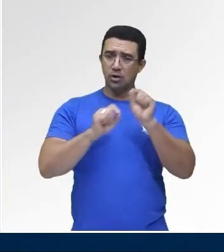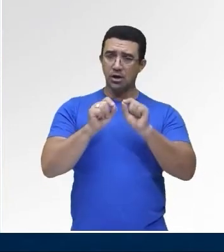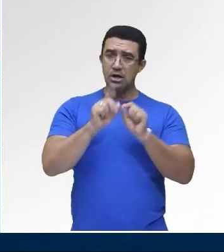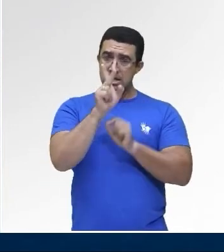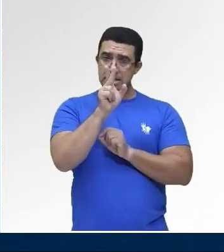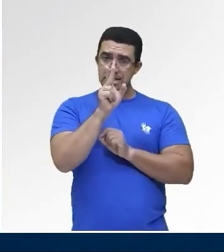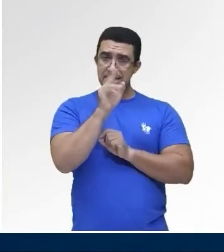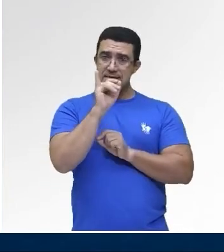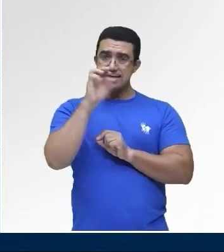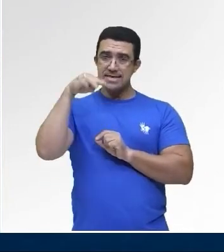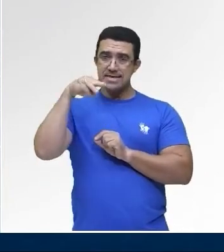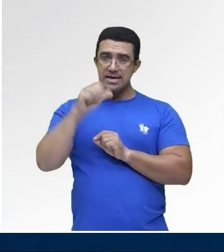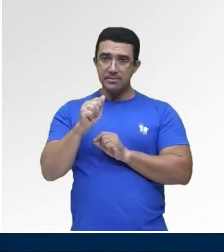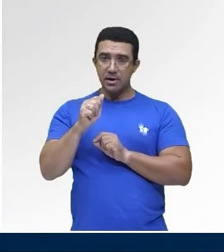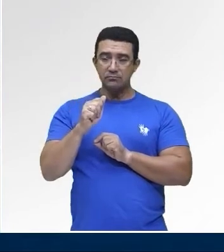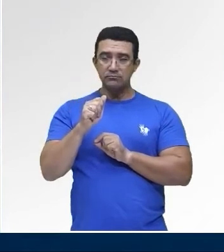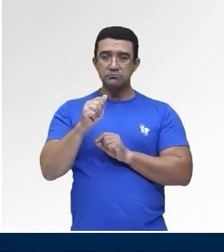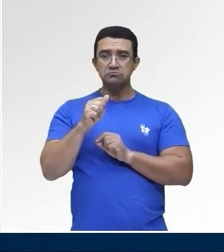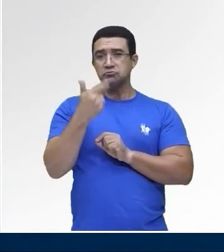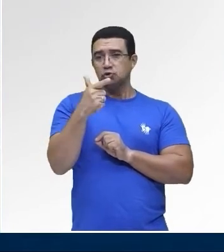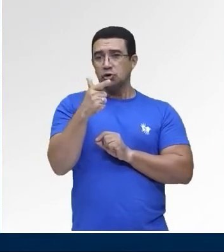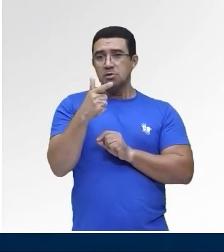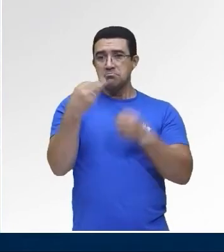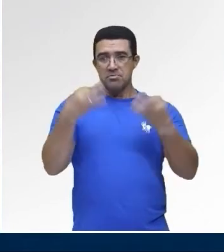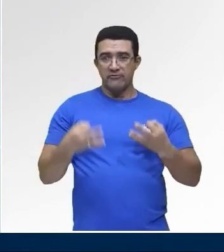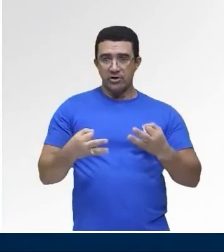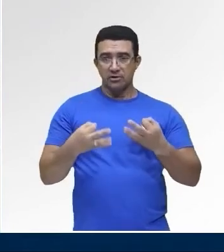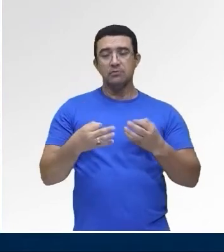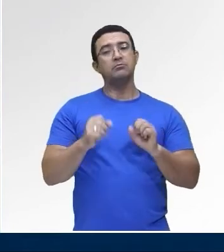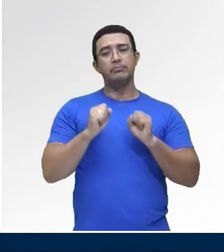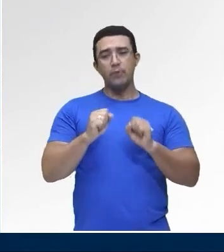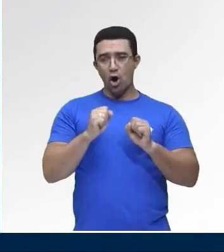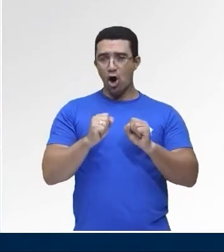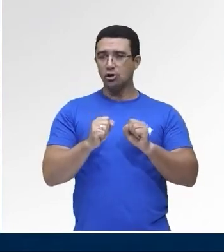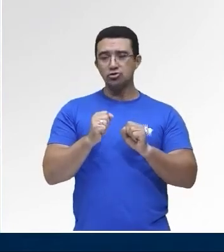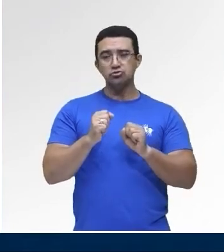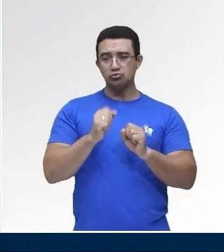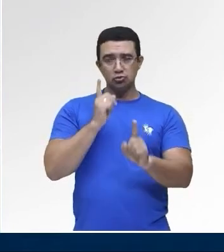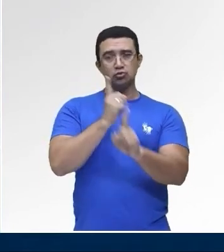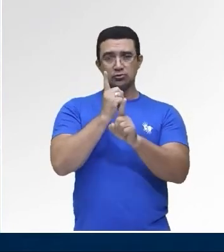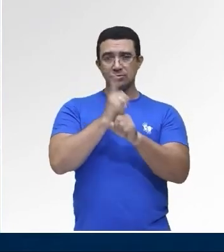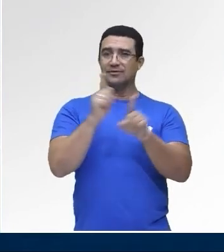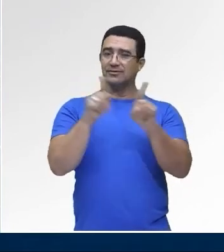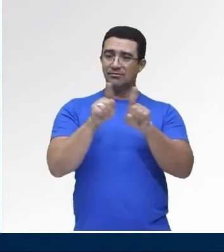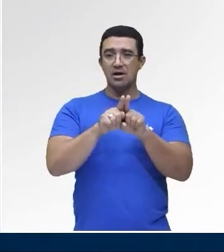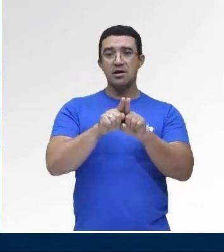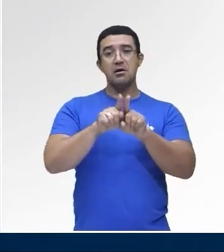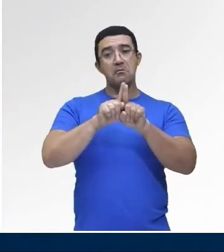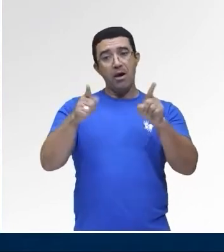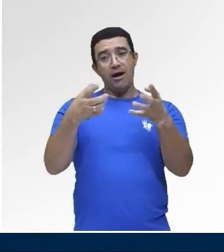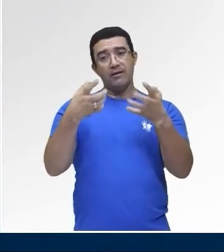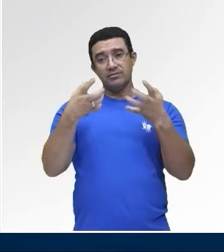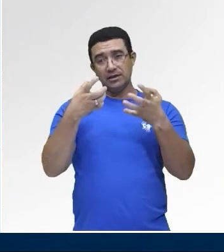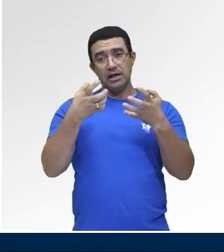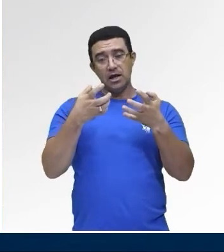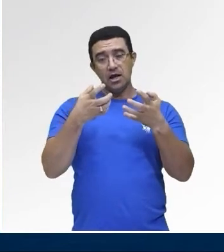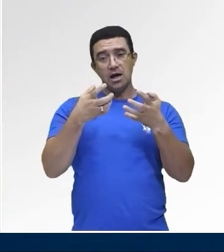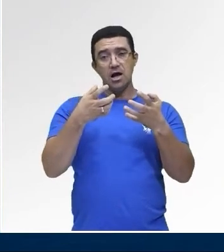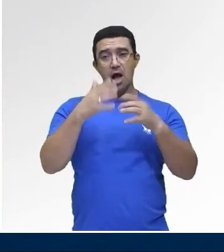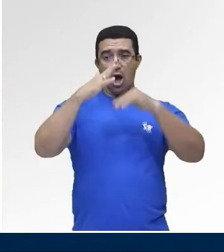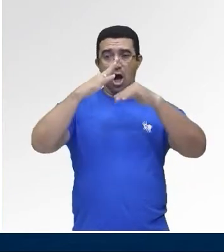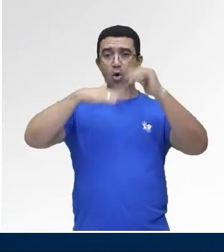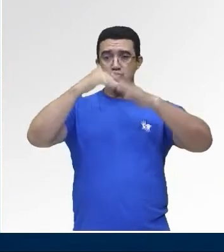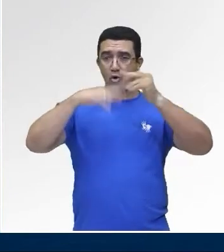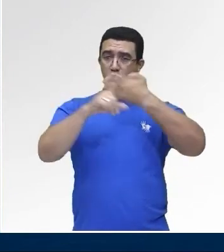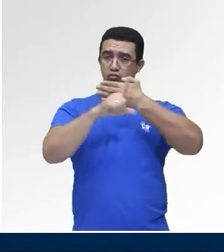perfeitas, mas nesse caso aqui, ela preferiu escrever esse poema com rimas perfeitas. E